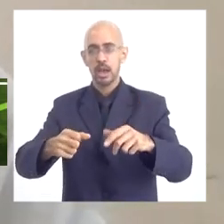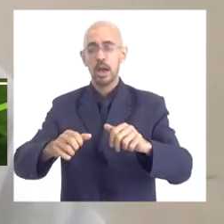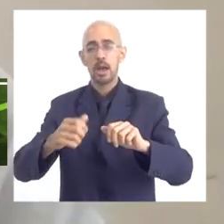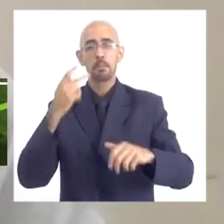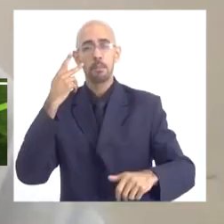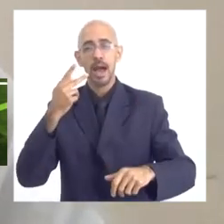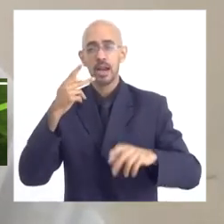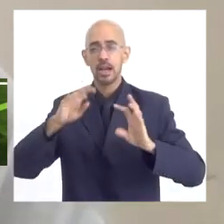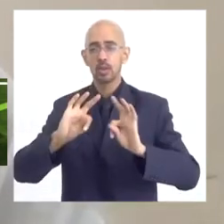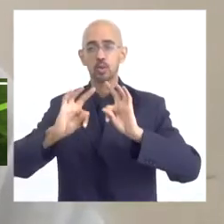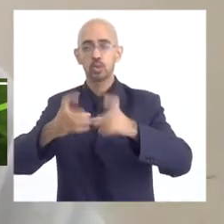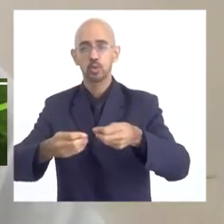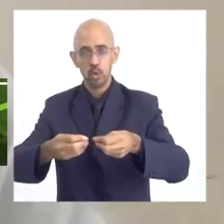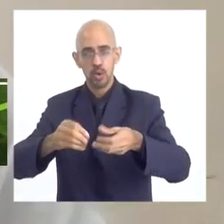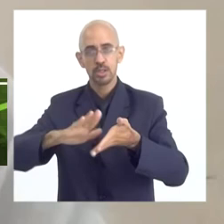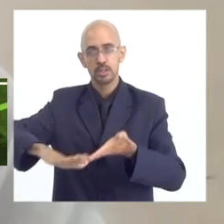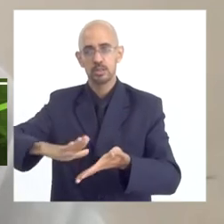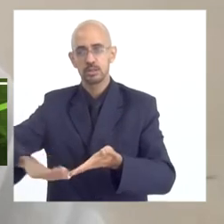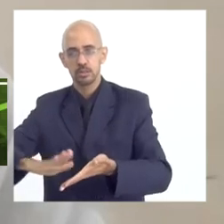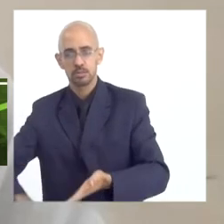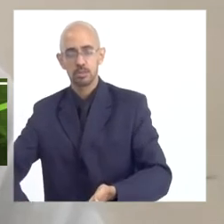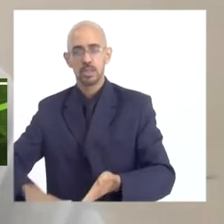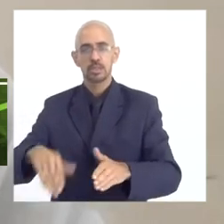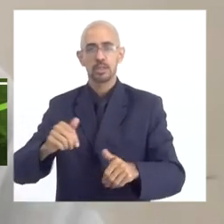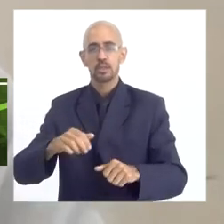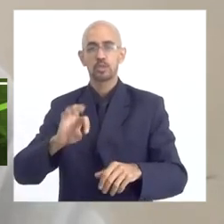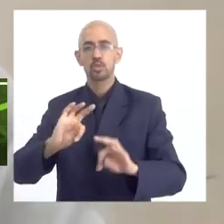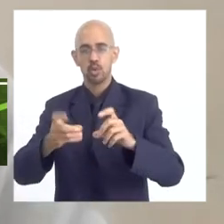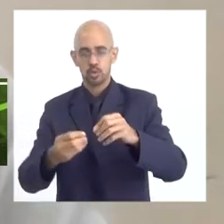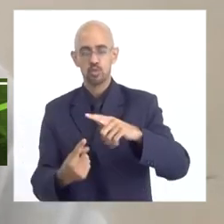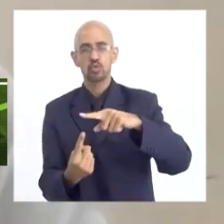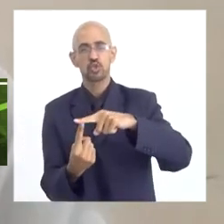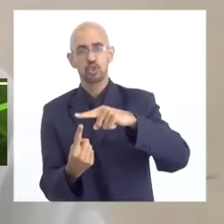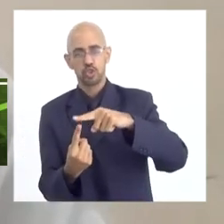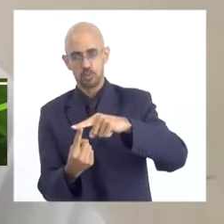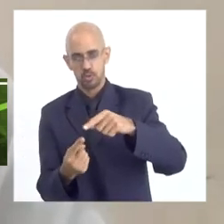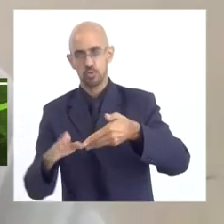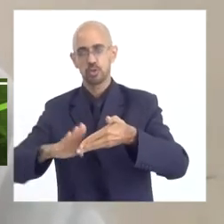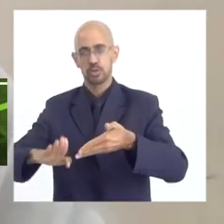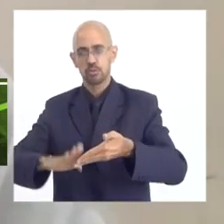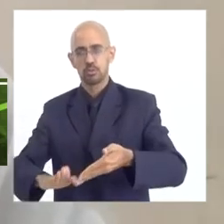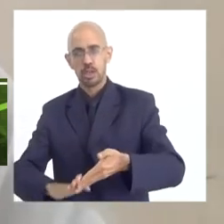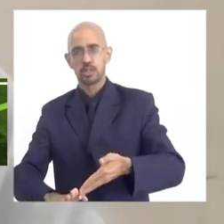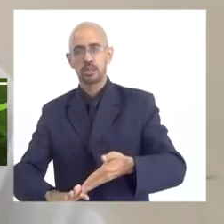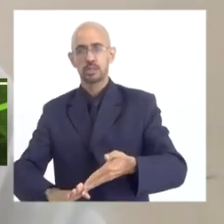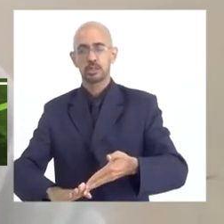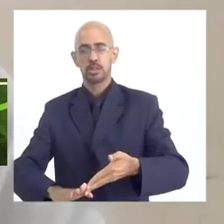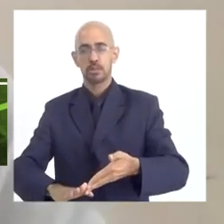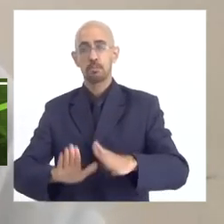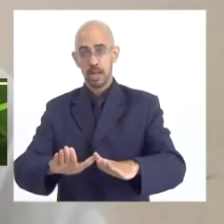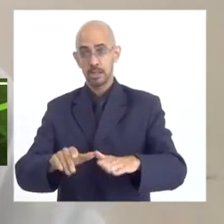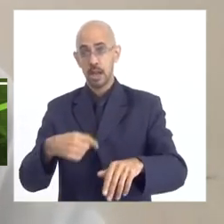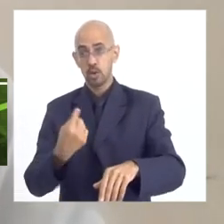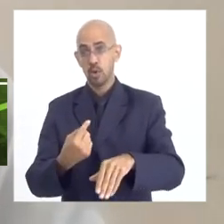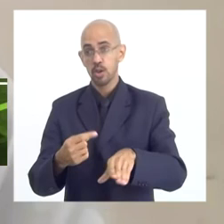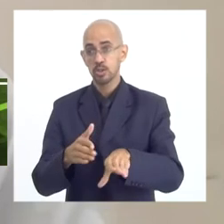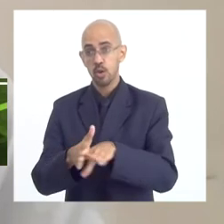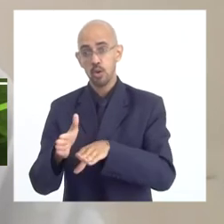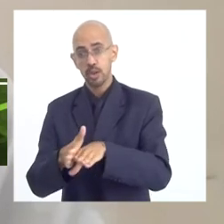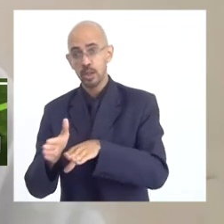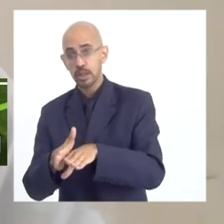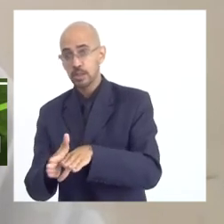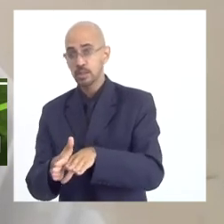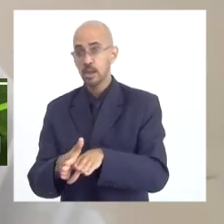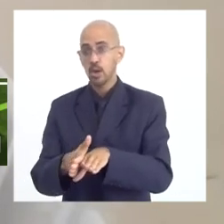para todas as despesas, para todos os tipos de despesa, e a nossa orientação como órgão